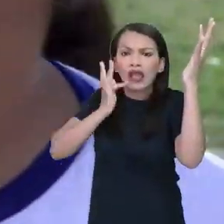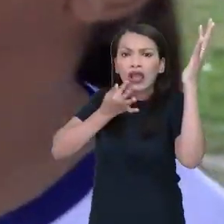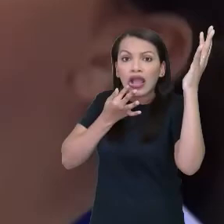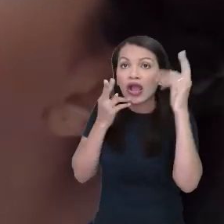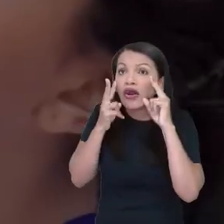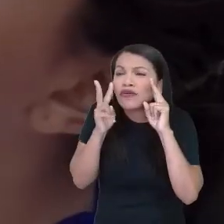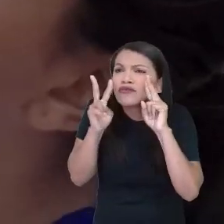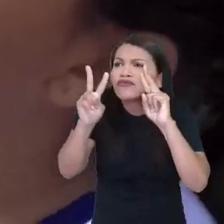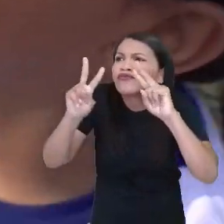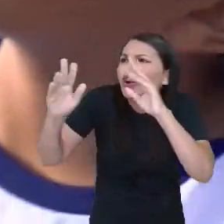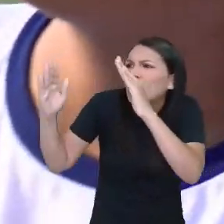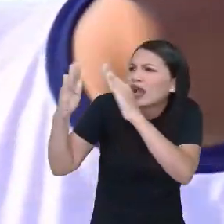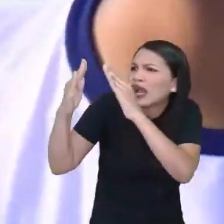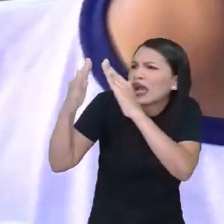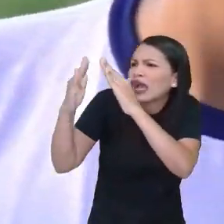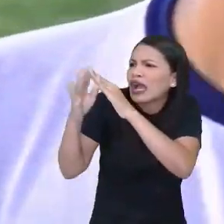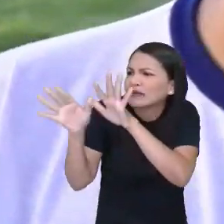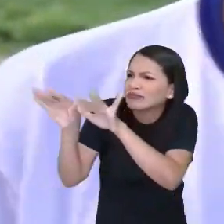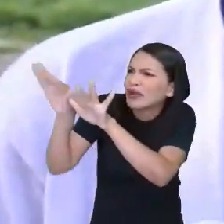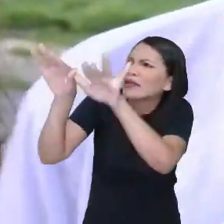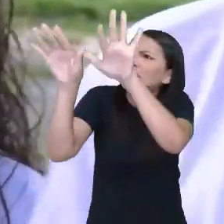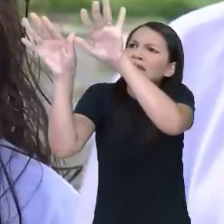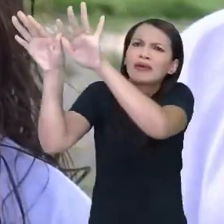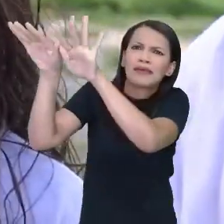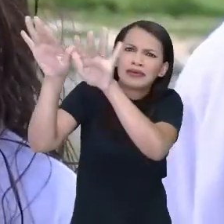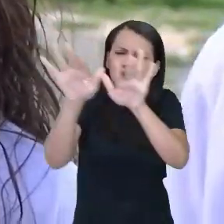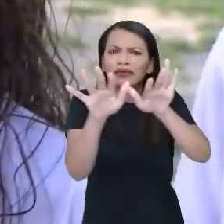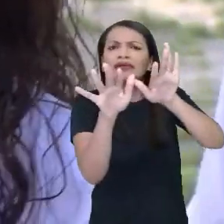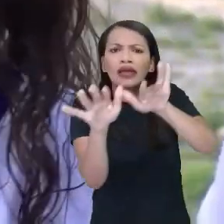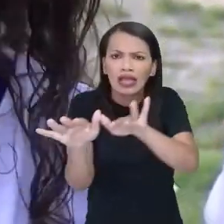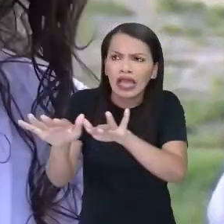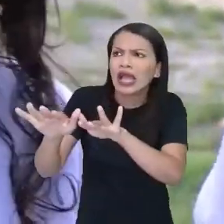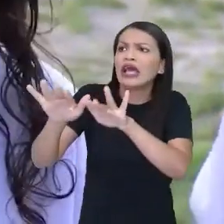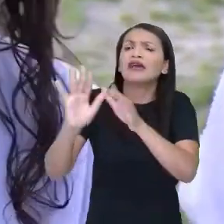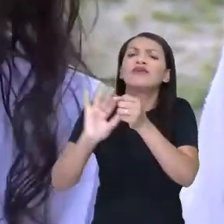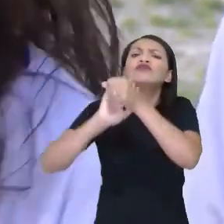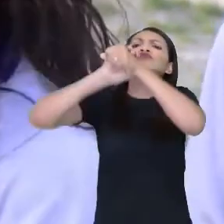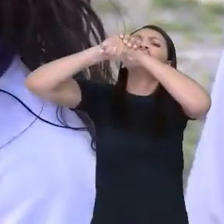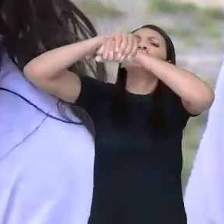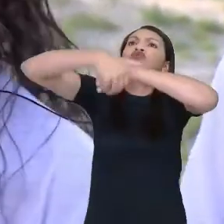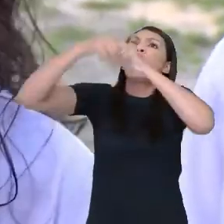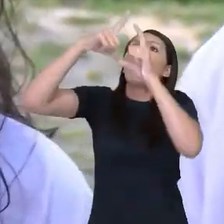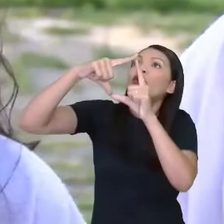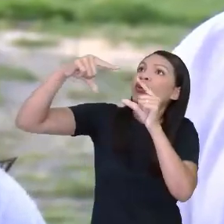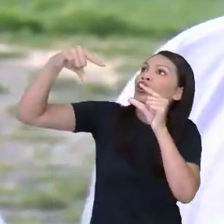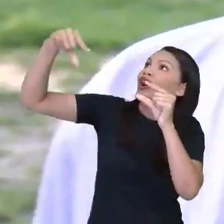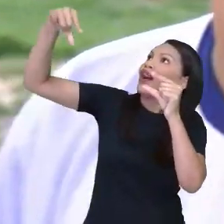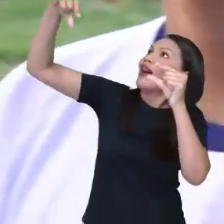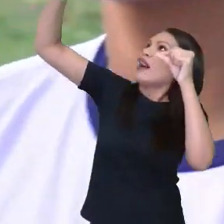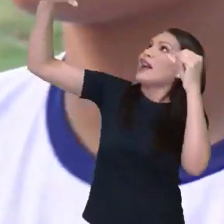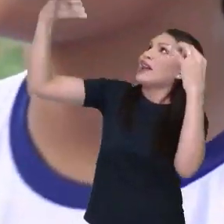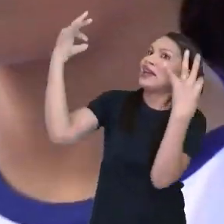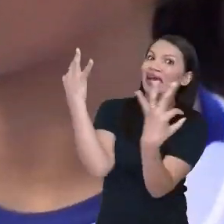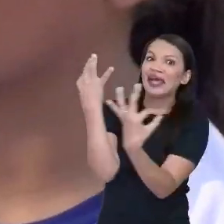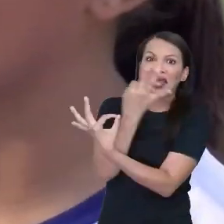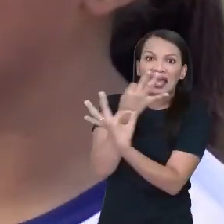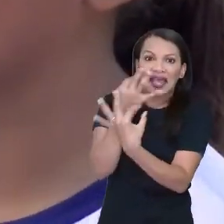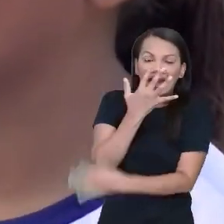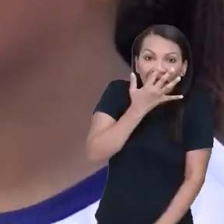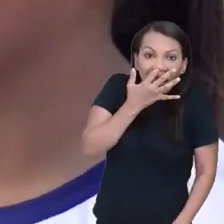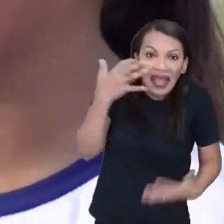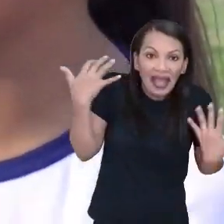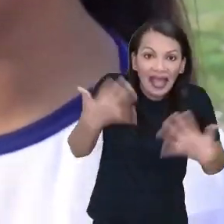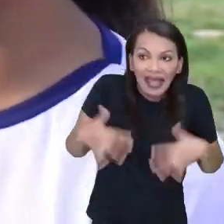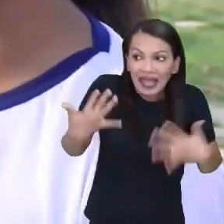de Barro noite com muito no ar ter tempo para fazer